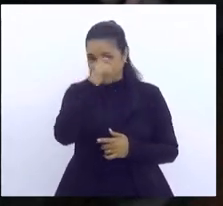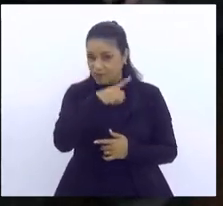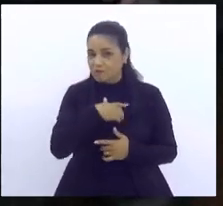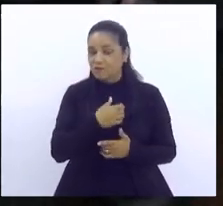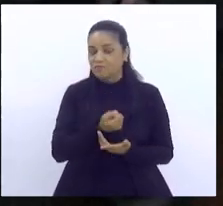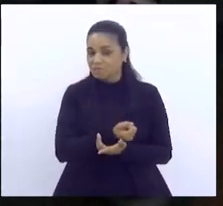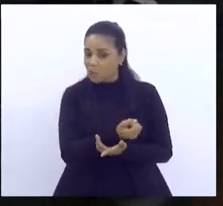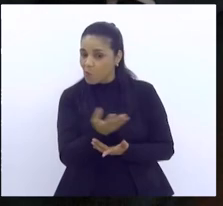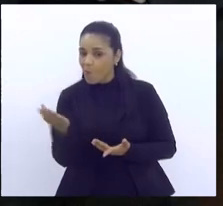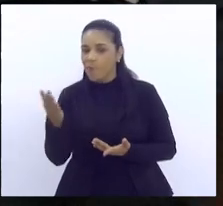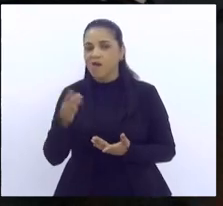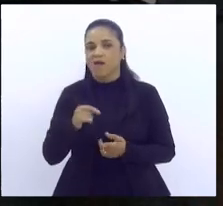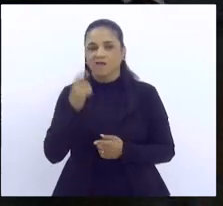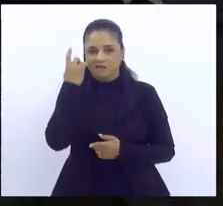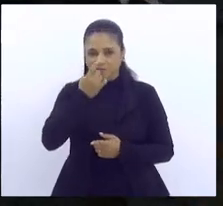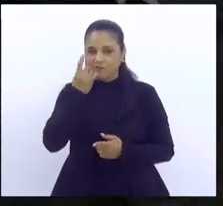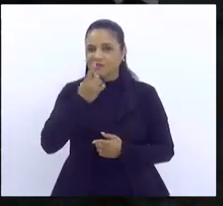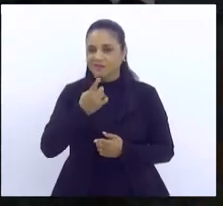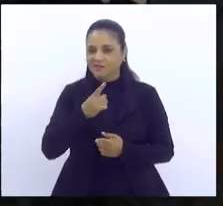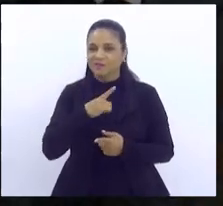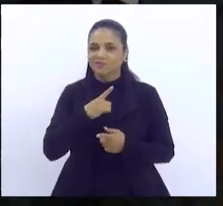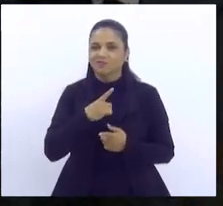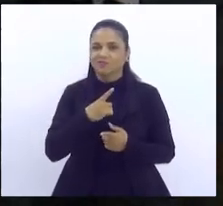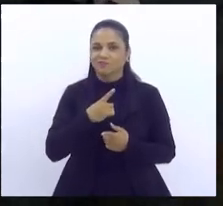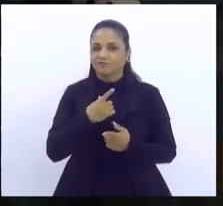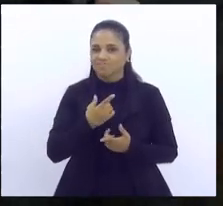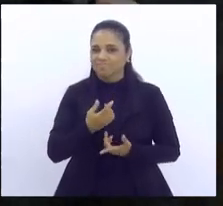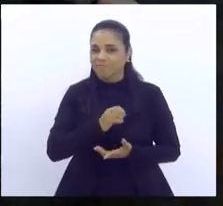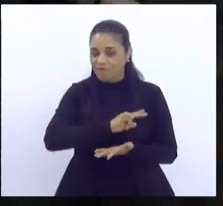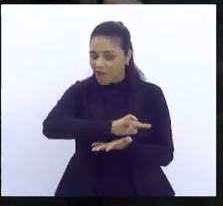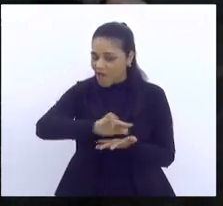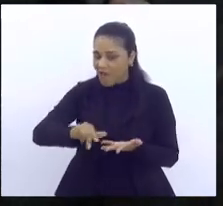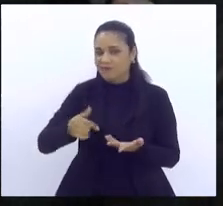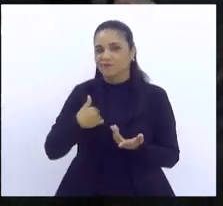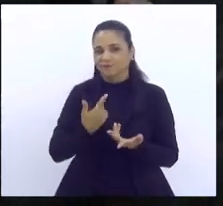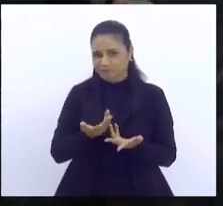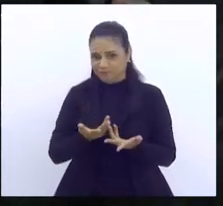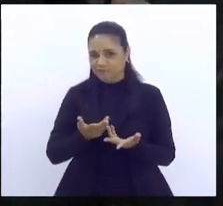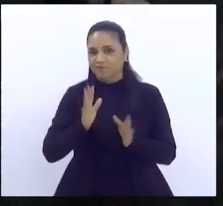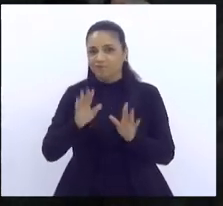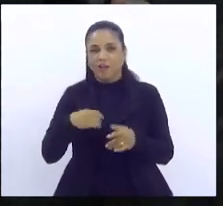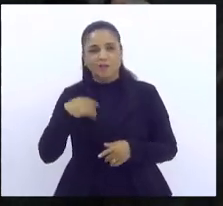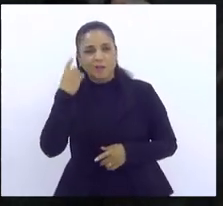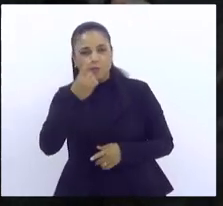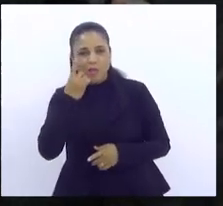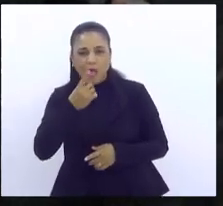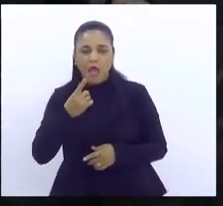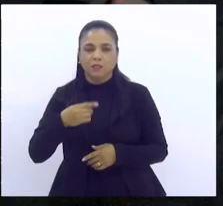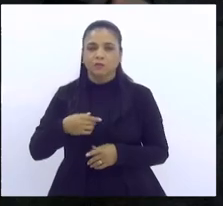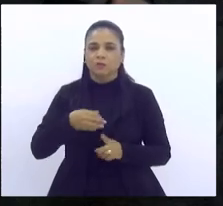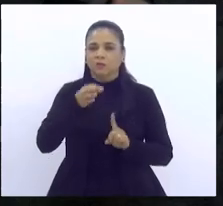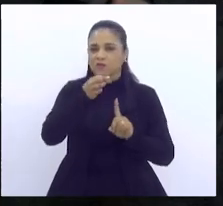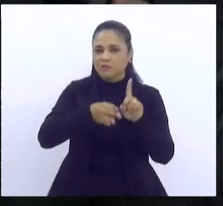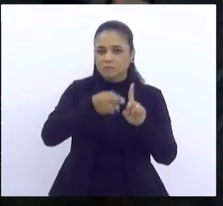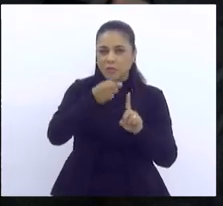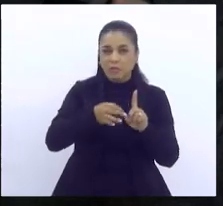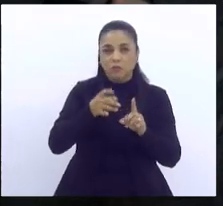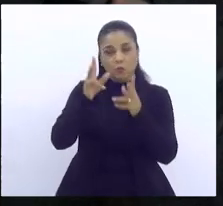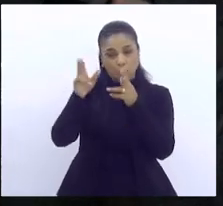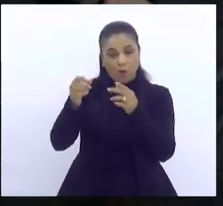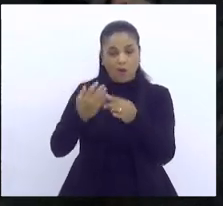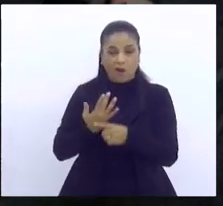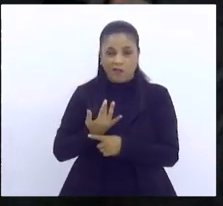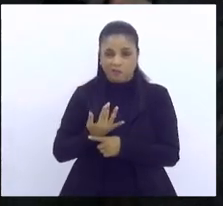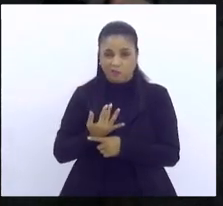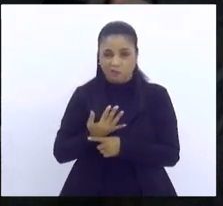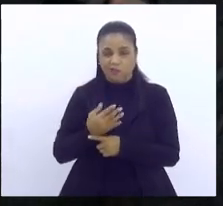aqui por Vossa Excelência, presidente. Não importa se é um deputado, não importa se é o desembargador, como aconteceu lá em Caxias também, com